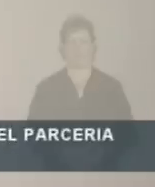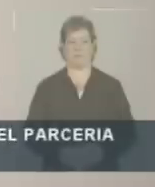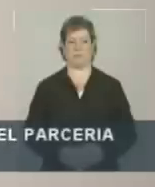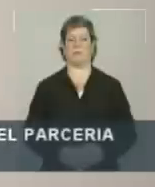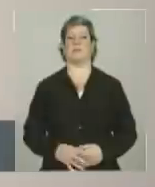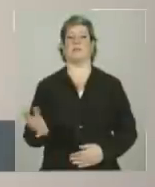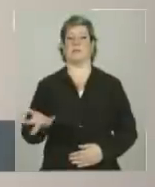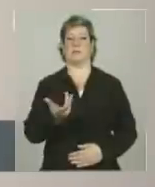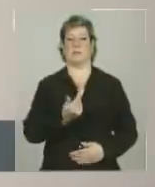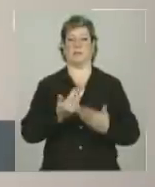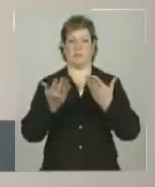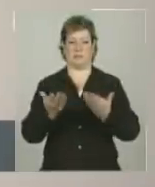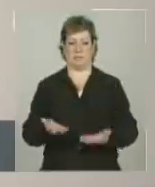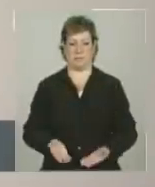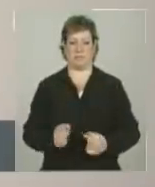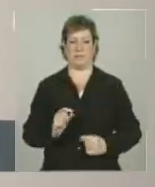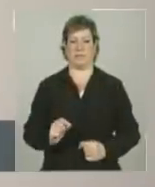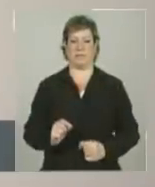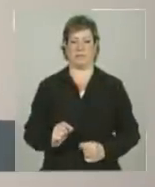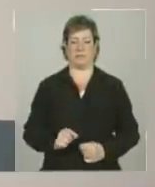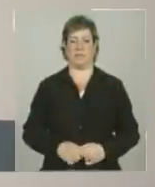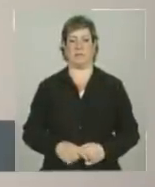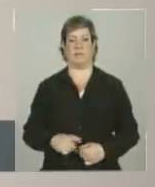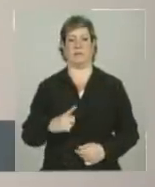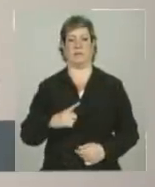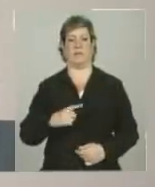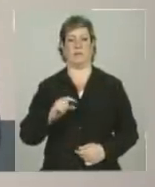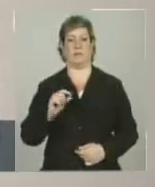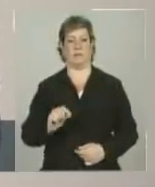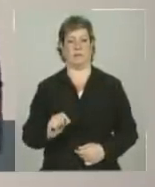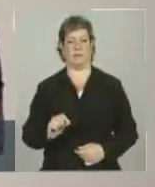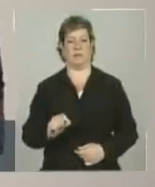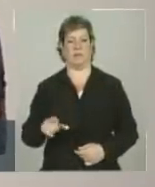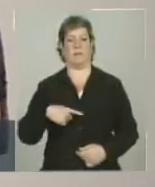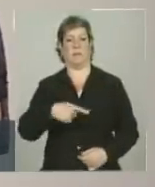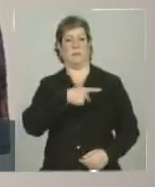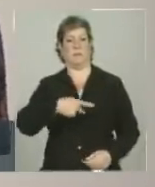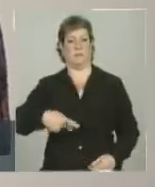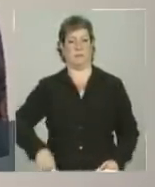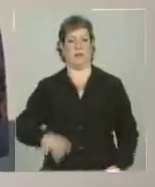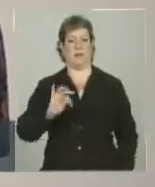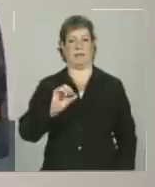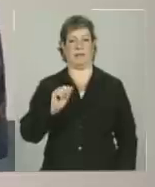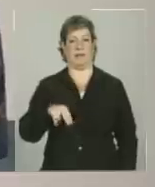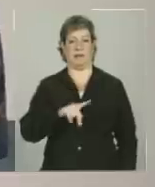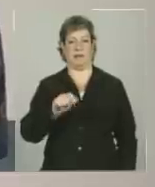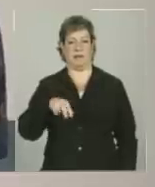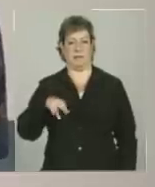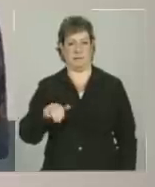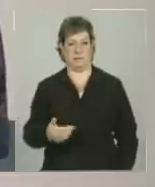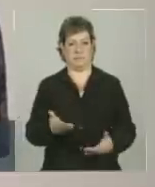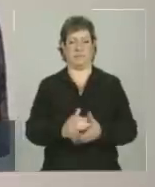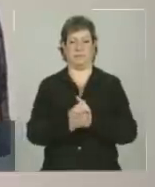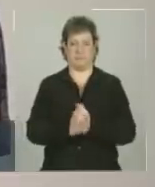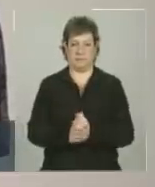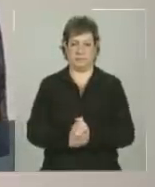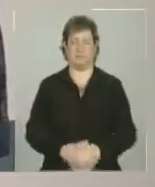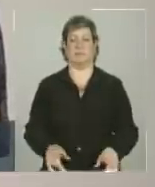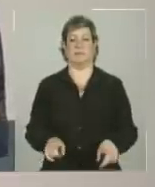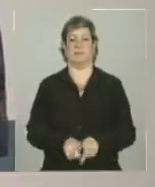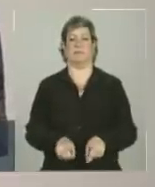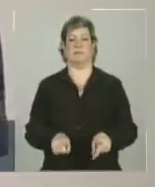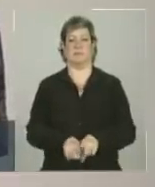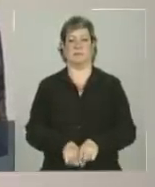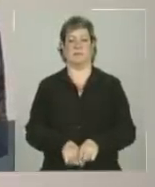Excelentíssimo senhor Jakaya Richo Kikwete, presidente da Tanzânia. Excelentíssimo senhor